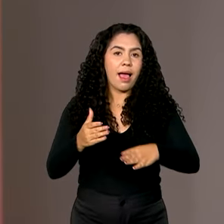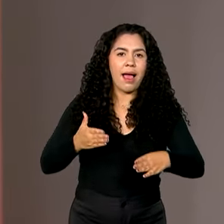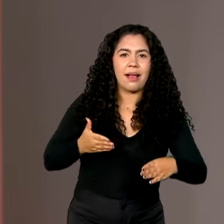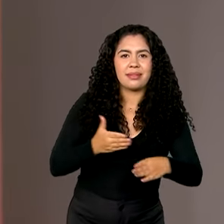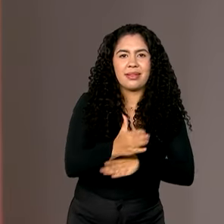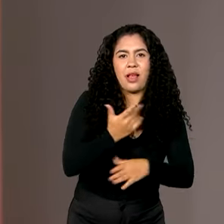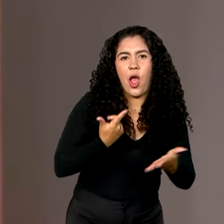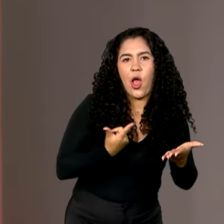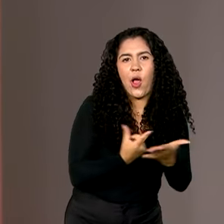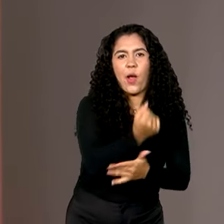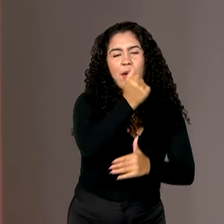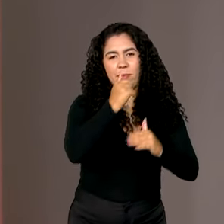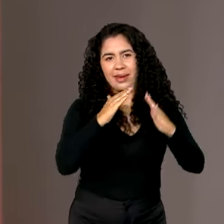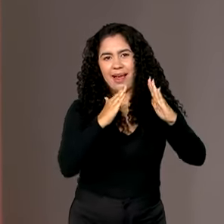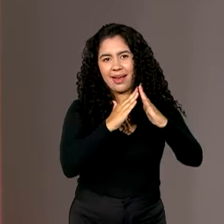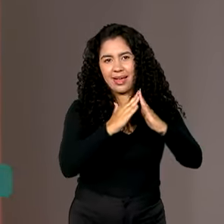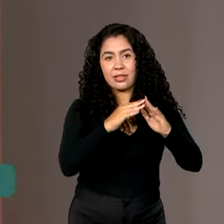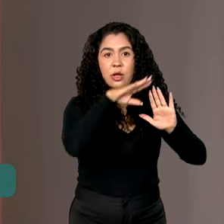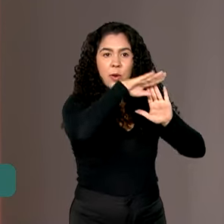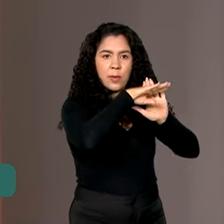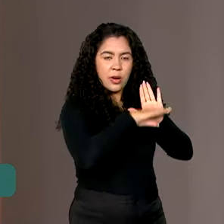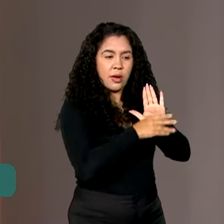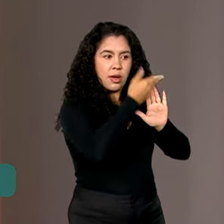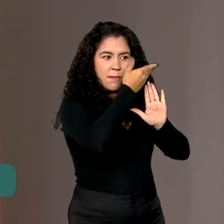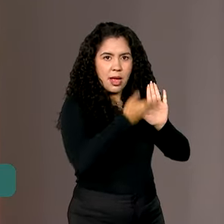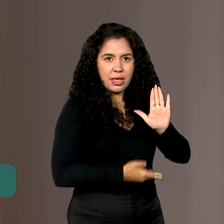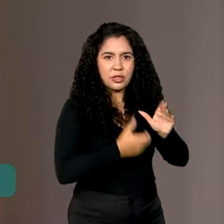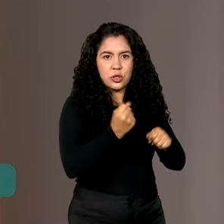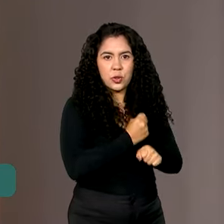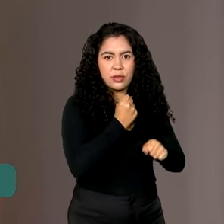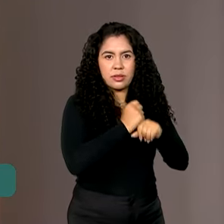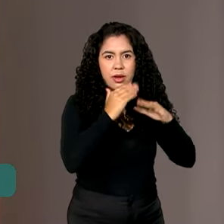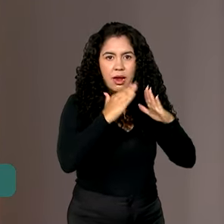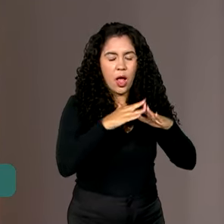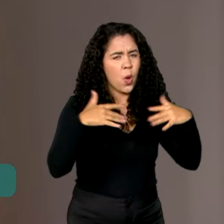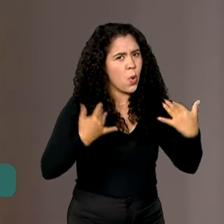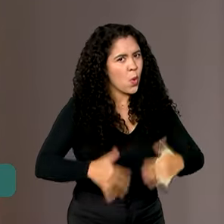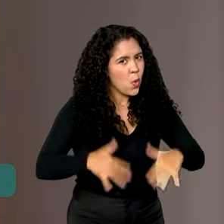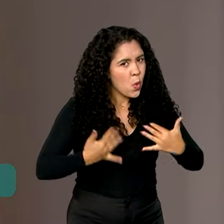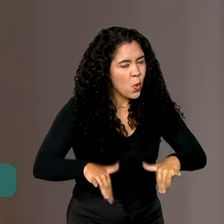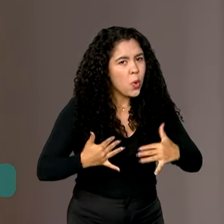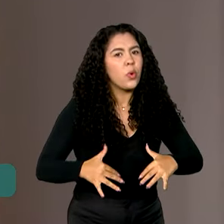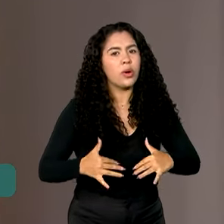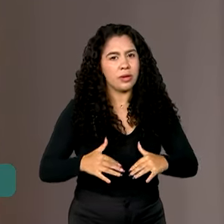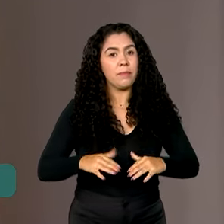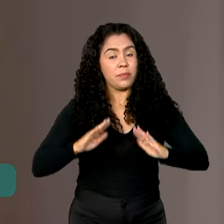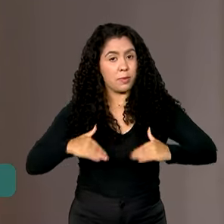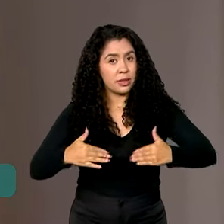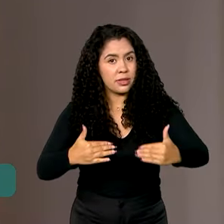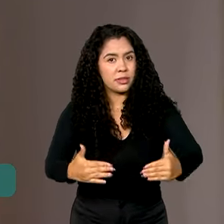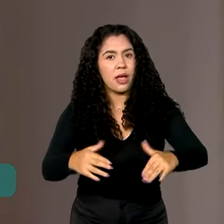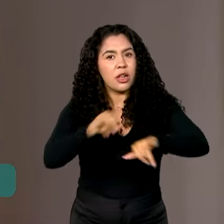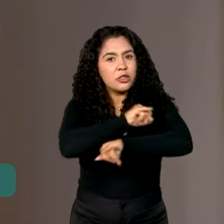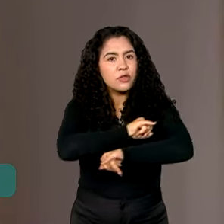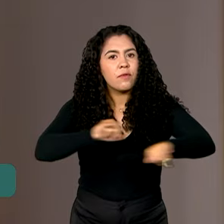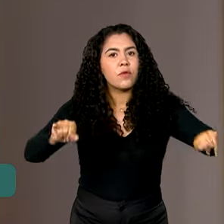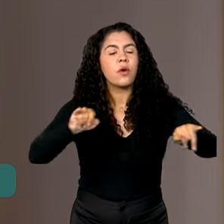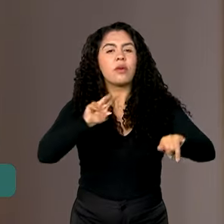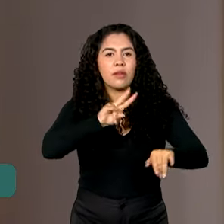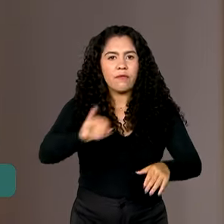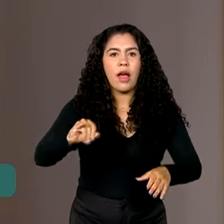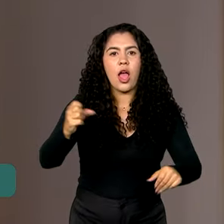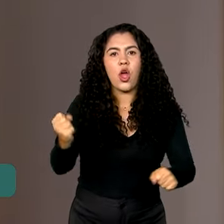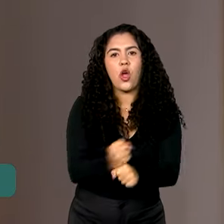O programa Minha Casa Minha Vida não para. O Ministério das Cidades autorizou a construção de novos conjuntos habitacionais